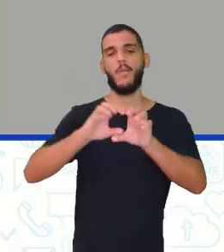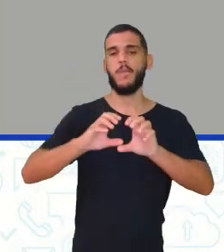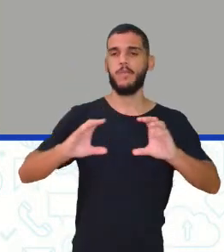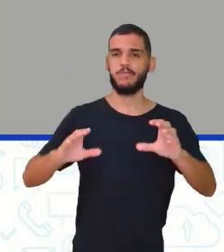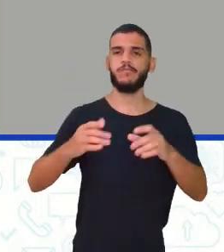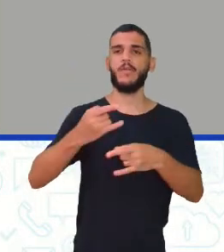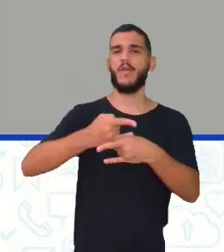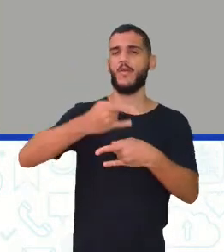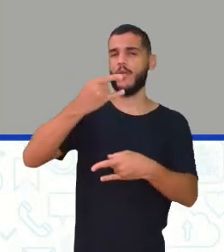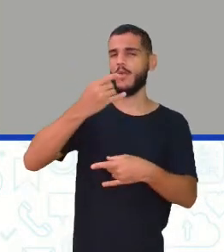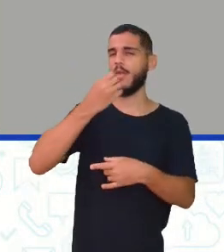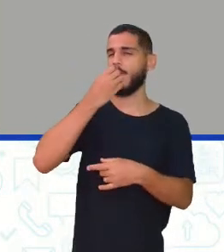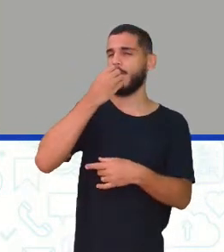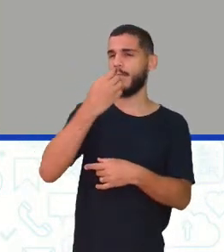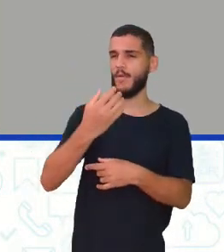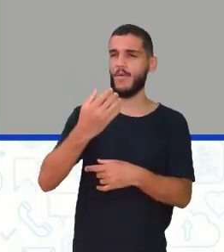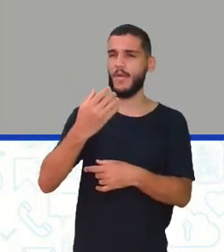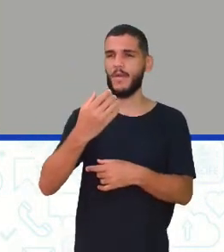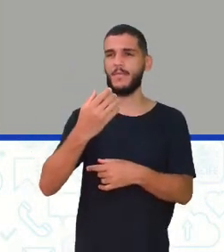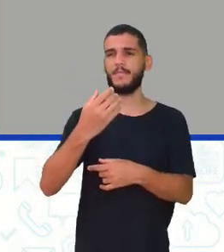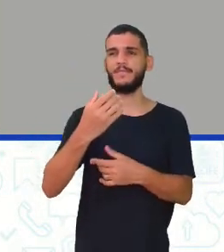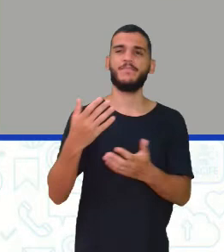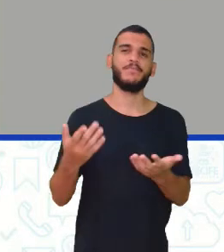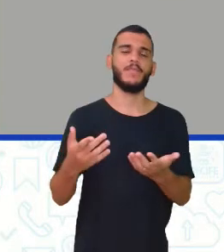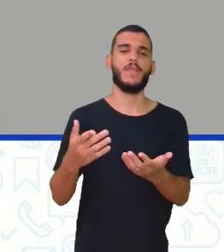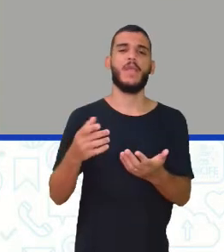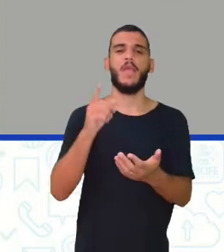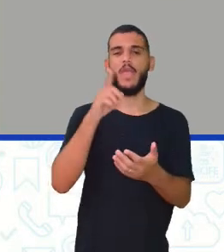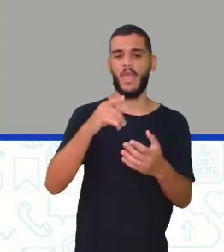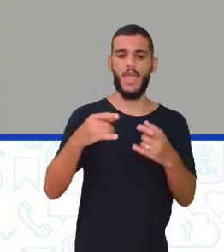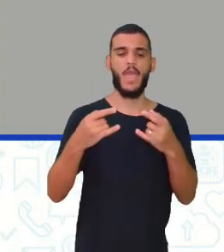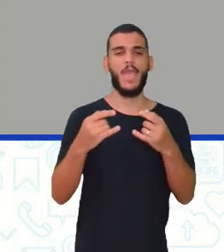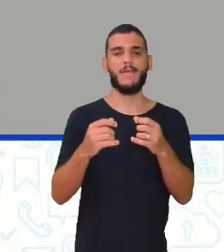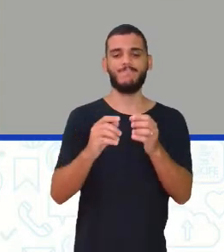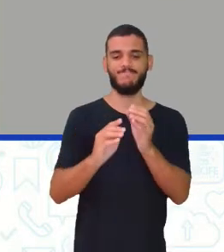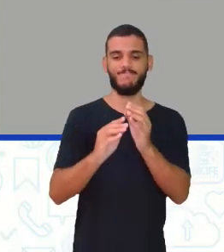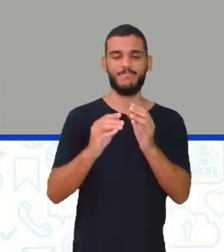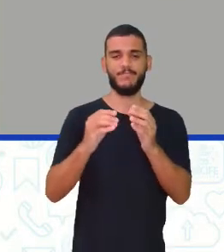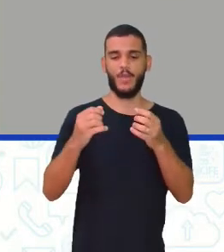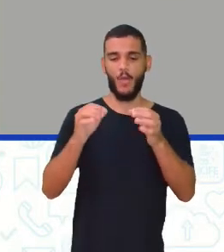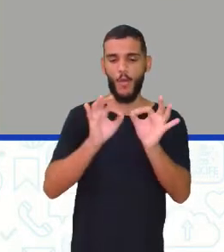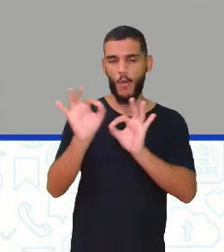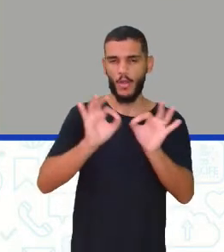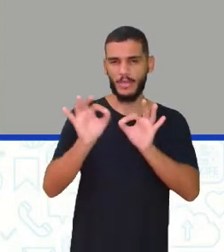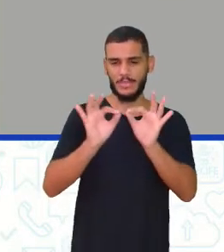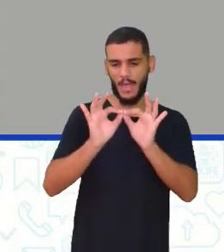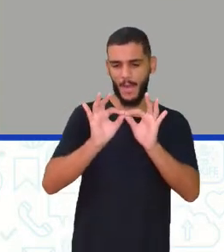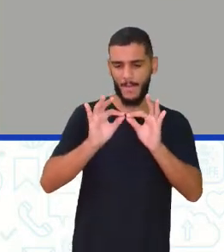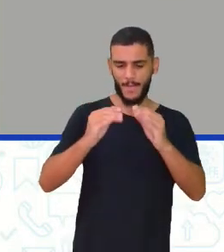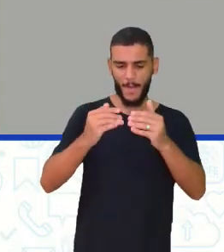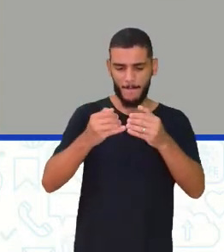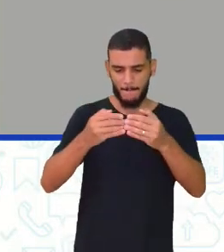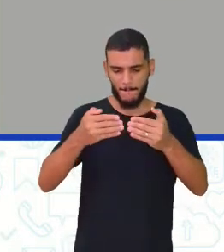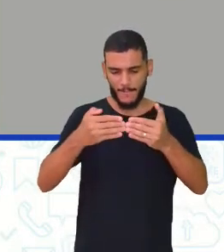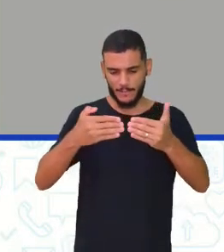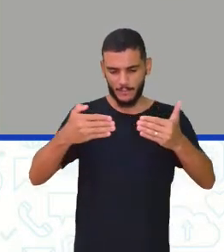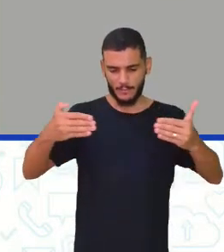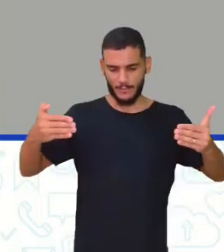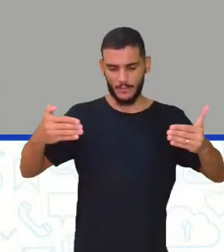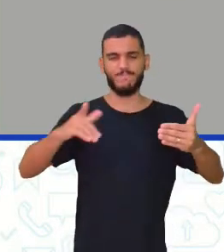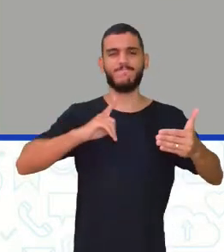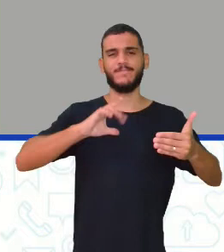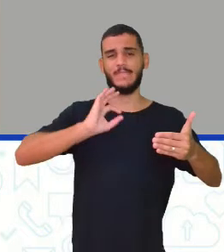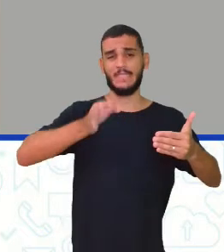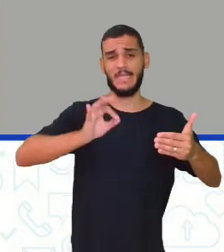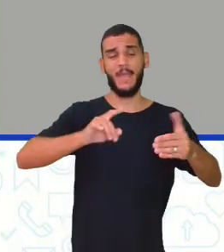dizer, a coluna está bem reta, mas o braço está solto, a perna está lá em cima. Então, vamos falar aí da questão da